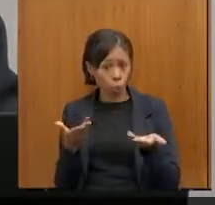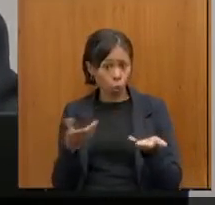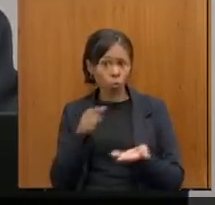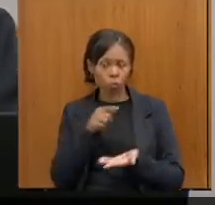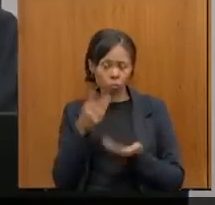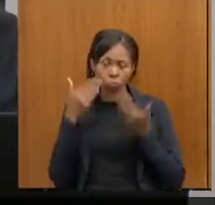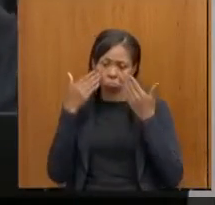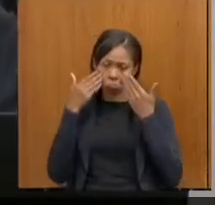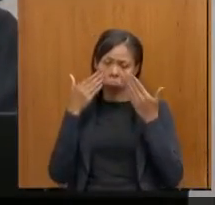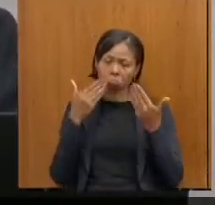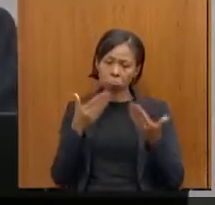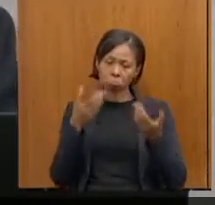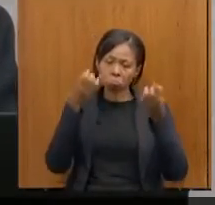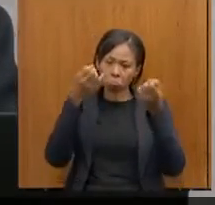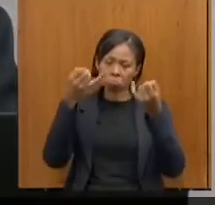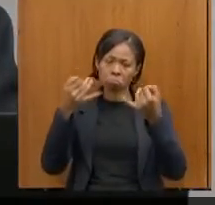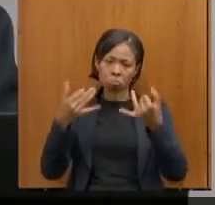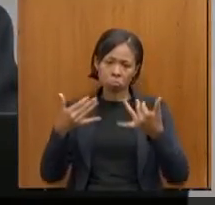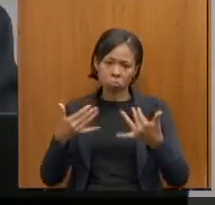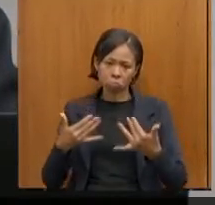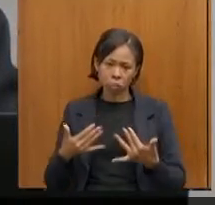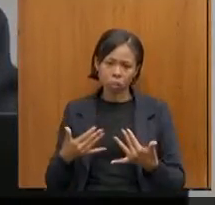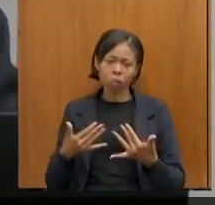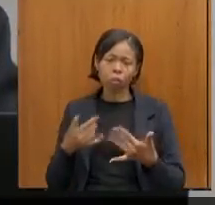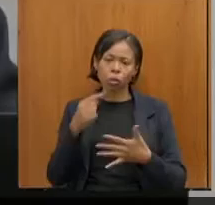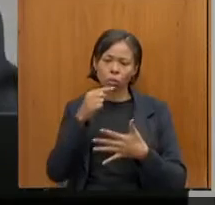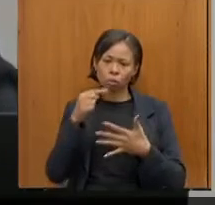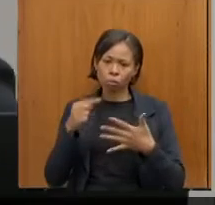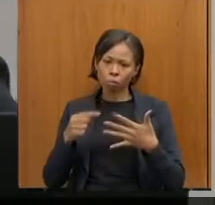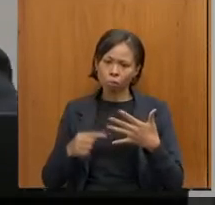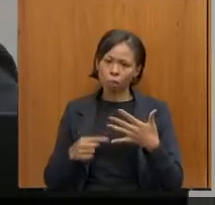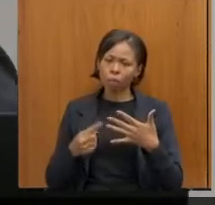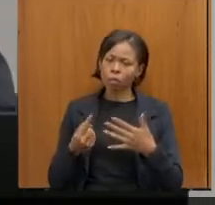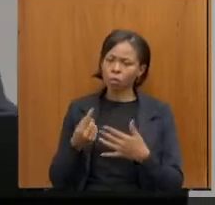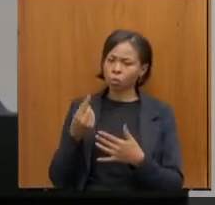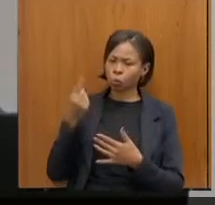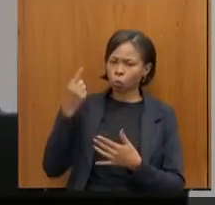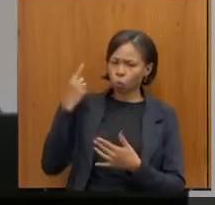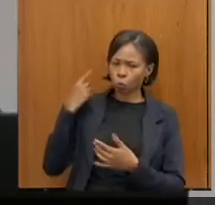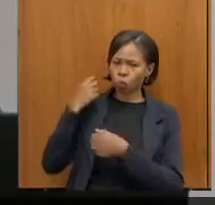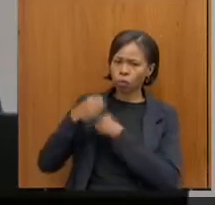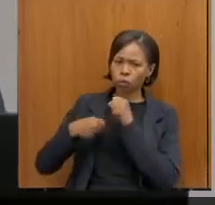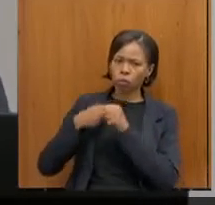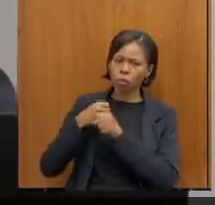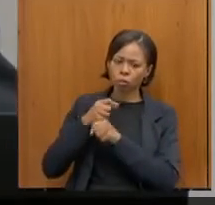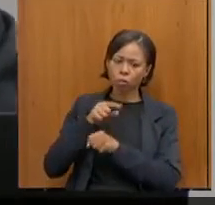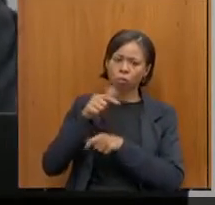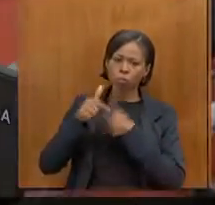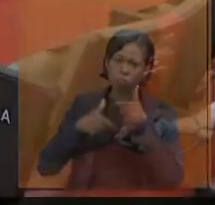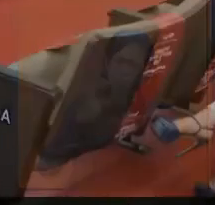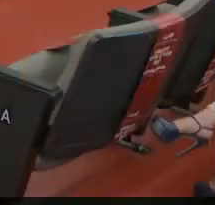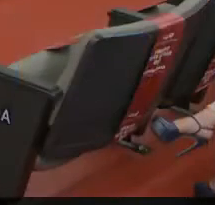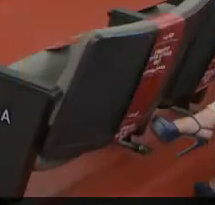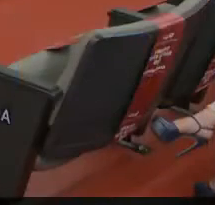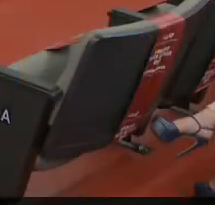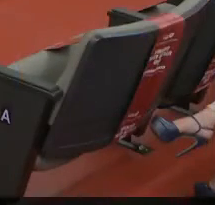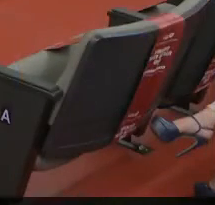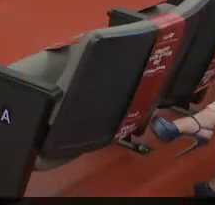explanação um dos últimos dos últimos anos à frente da Cemig